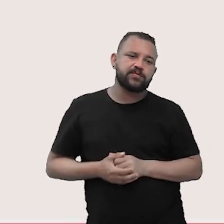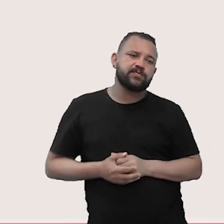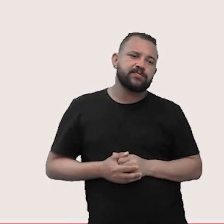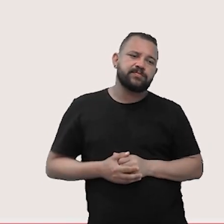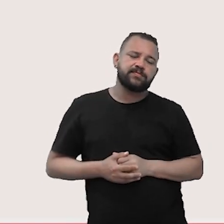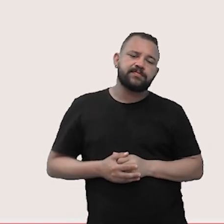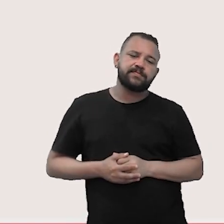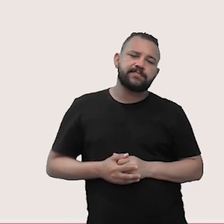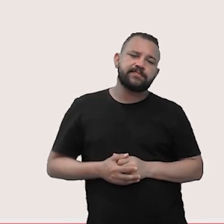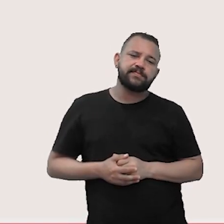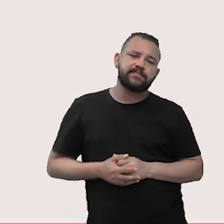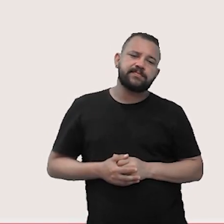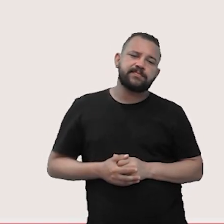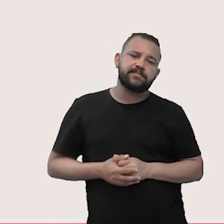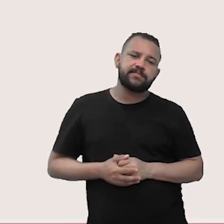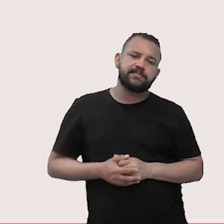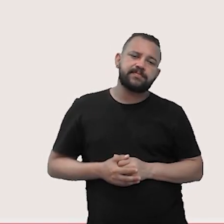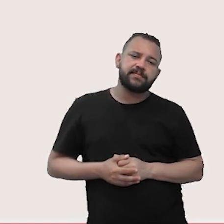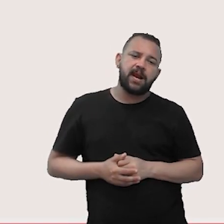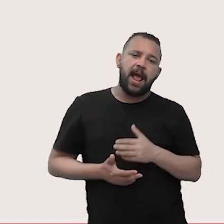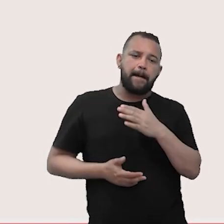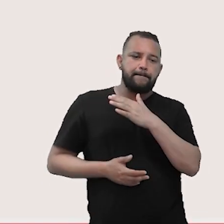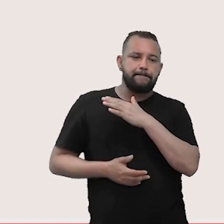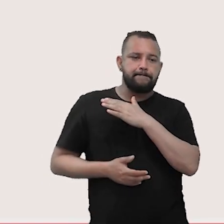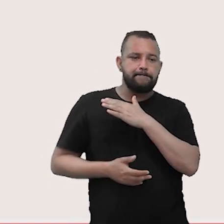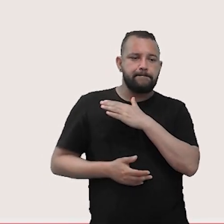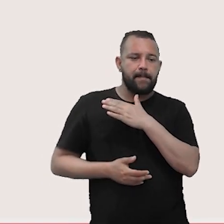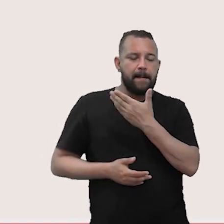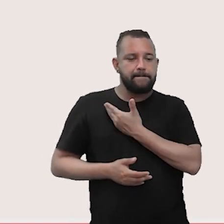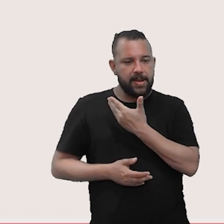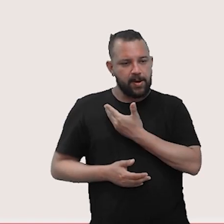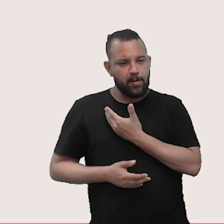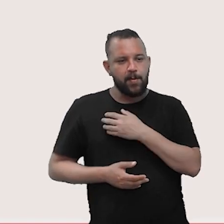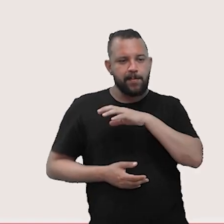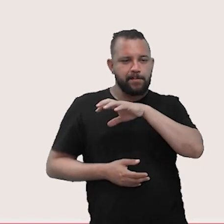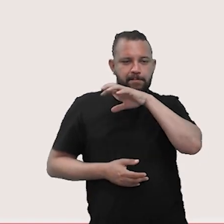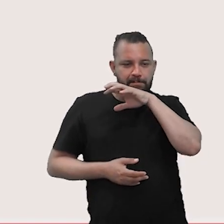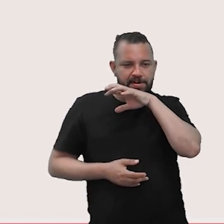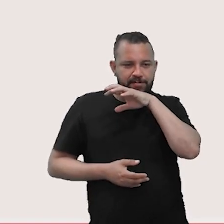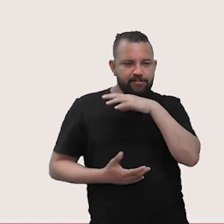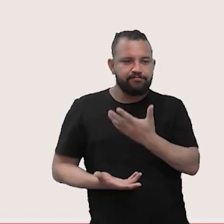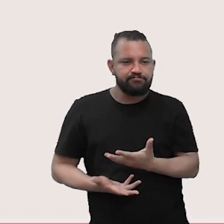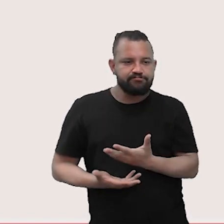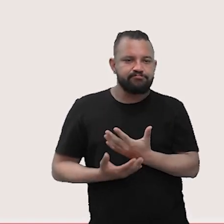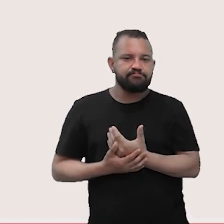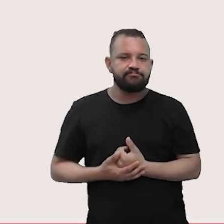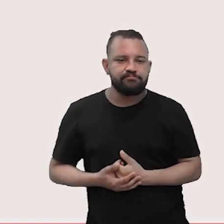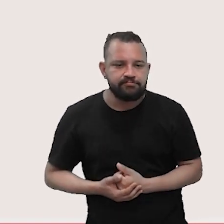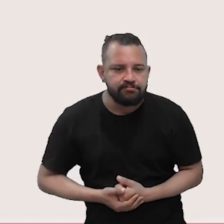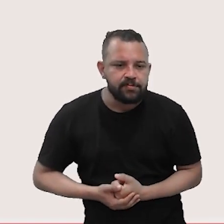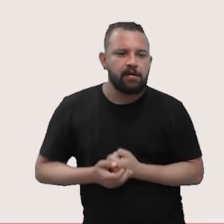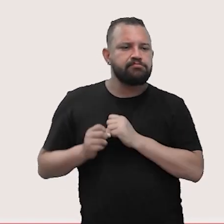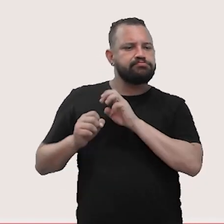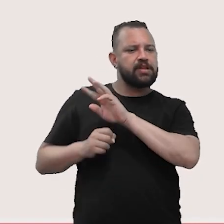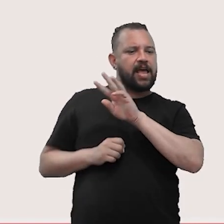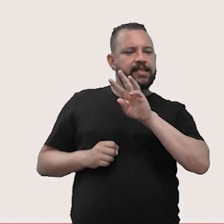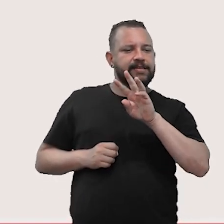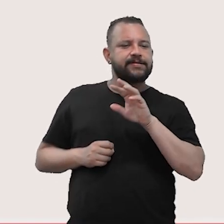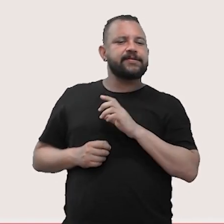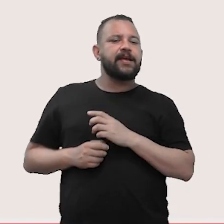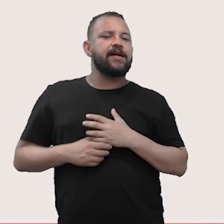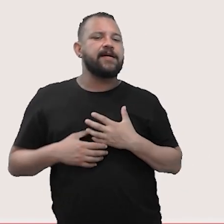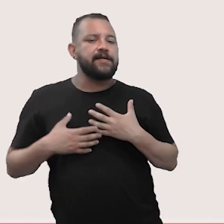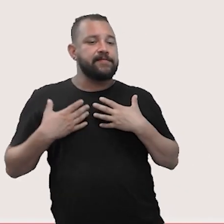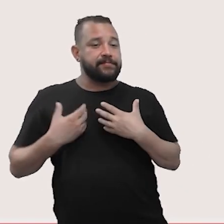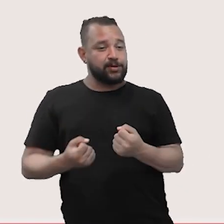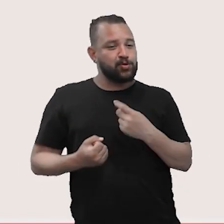foi tirado aí Amigo Bicho, dá uma olhada na fonte. Foi tirado do site Amigo Bicho e ele diz o seguinte: ei, me leve para a sua casa.